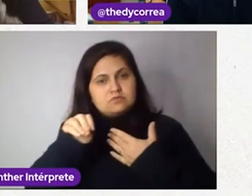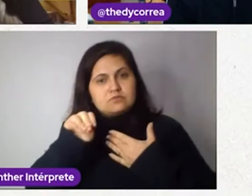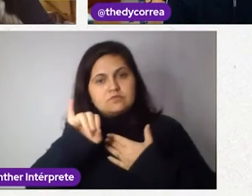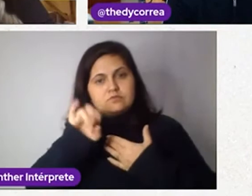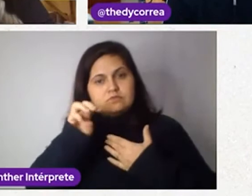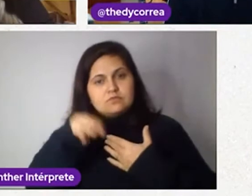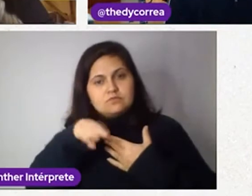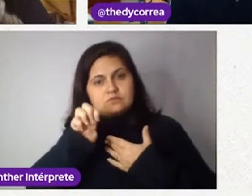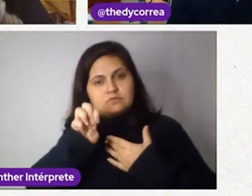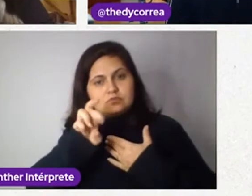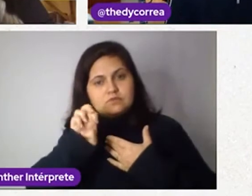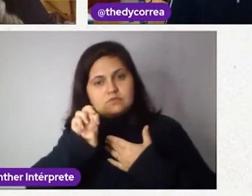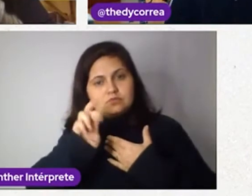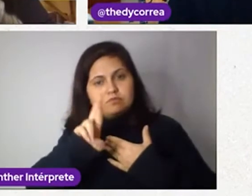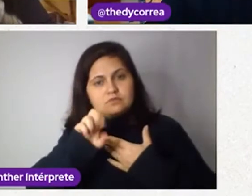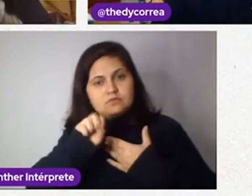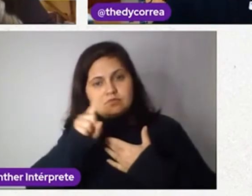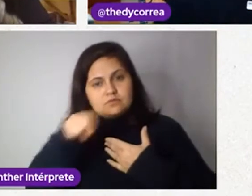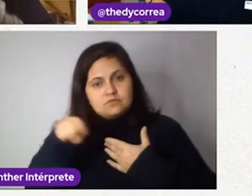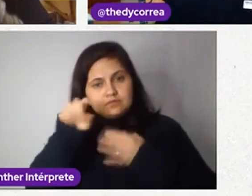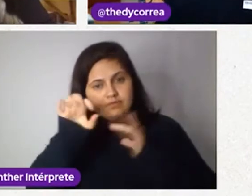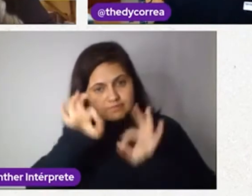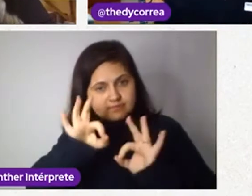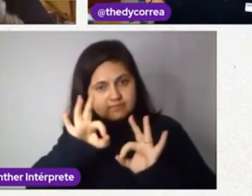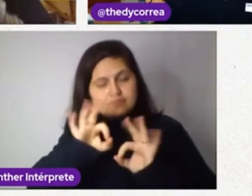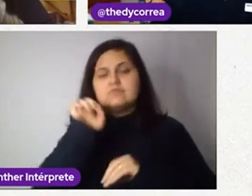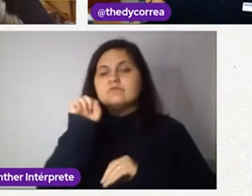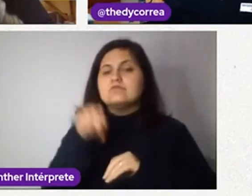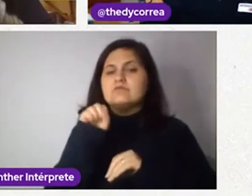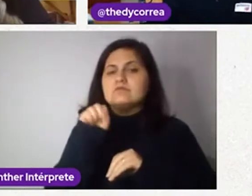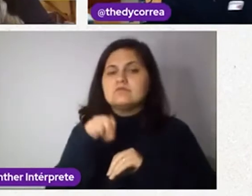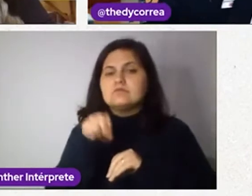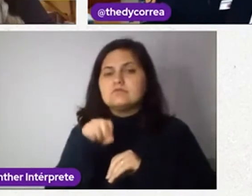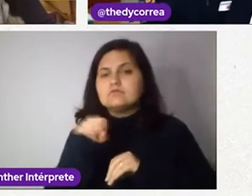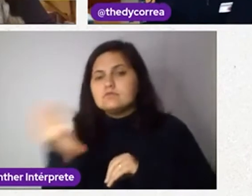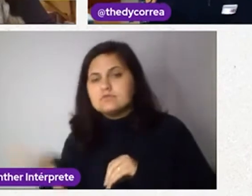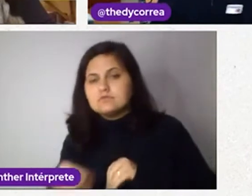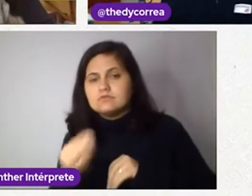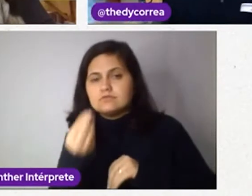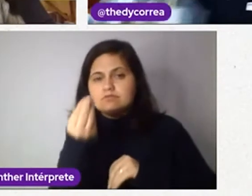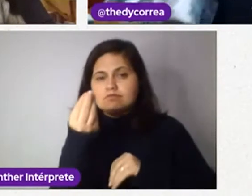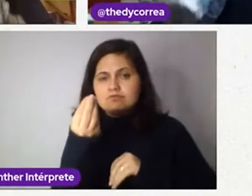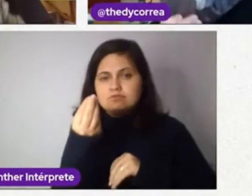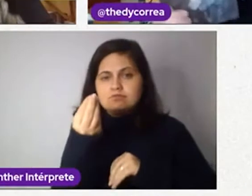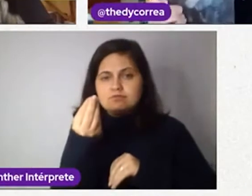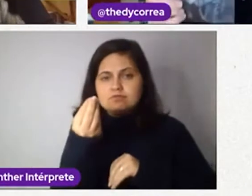né? Exatamente. Que está aqui.